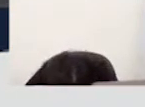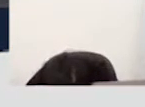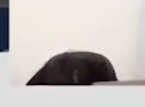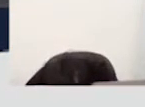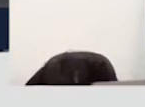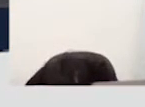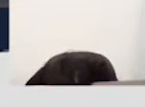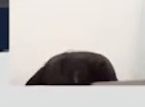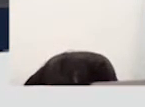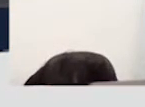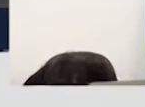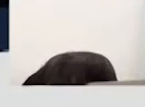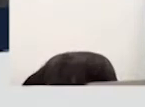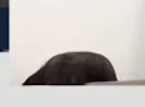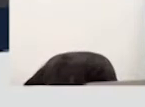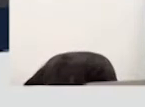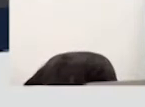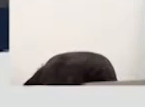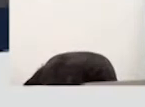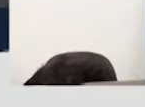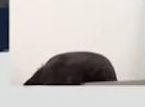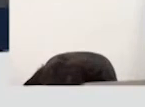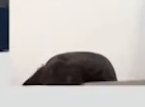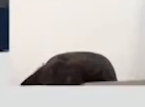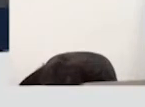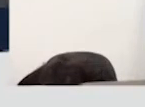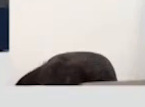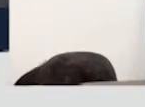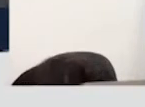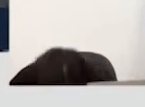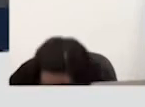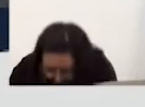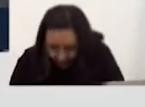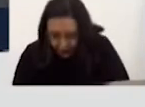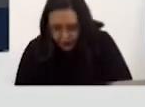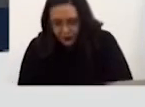pelos relevantes serviços prestados à educação municipal.